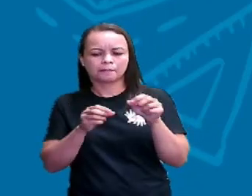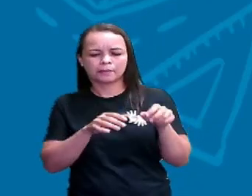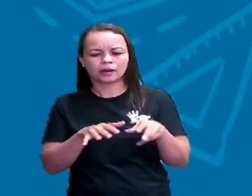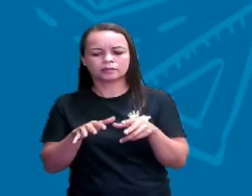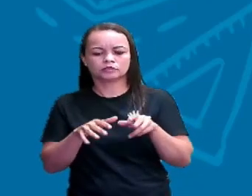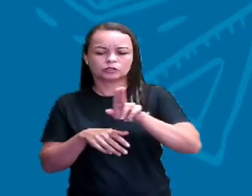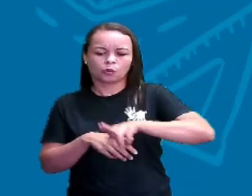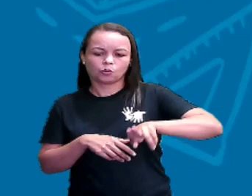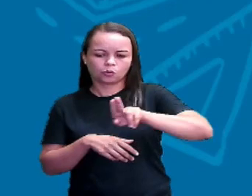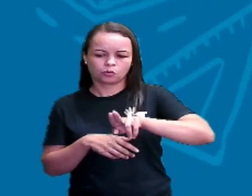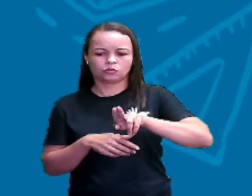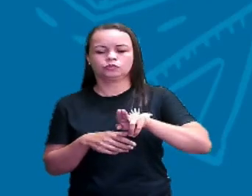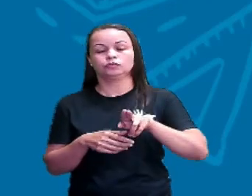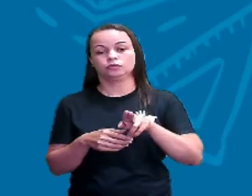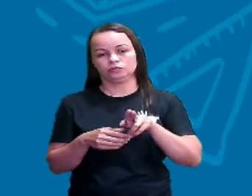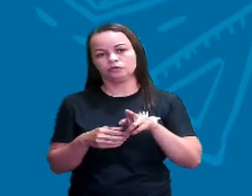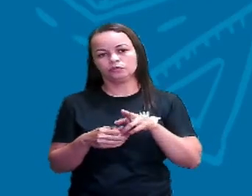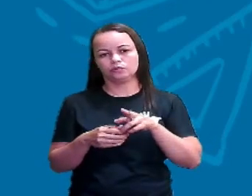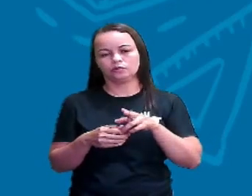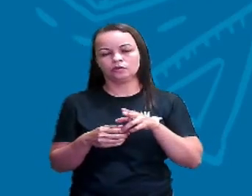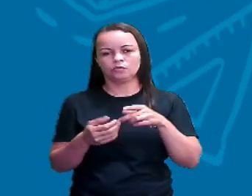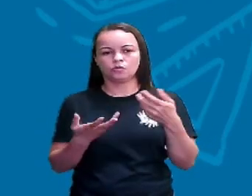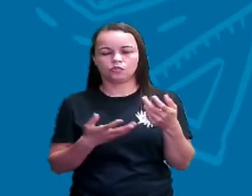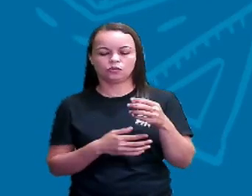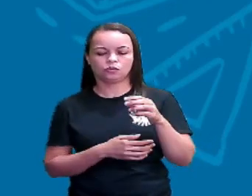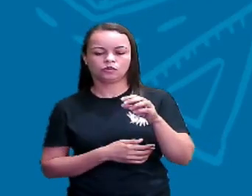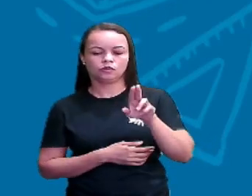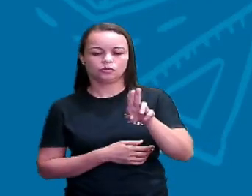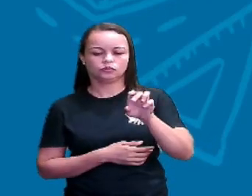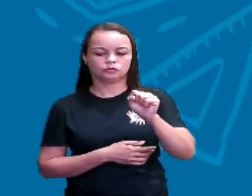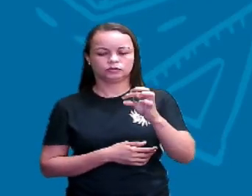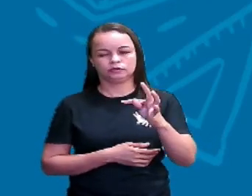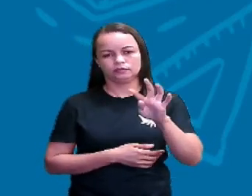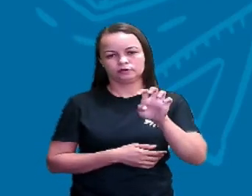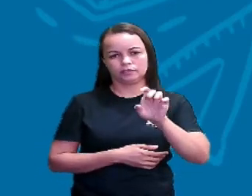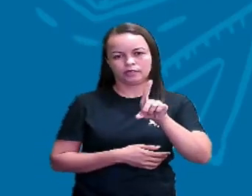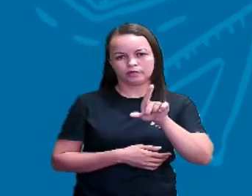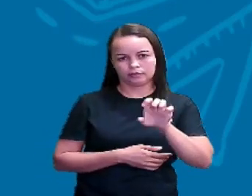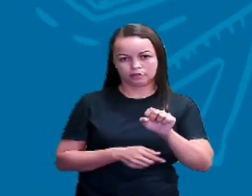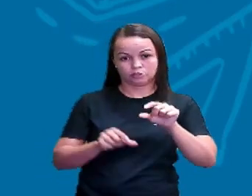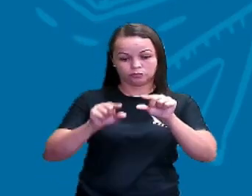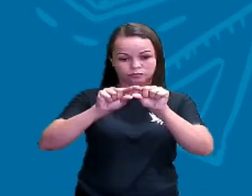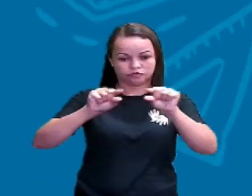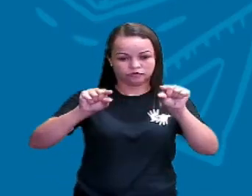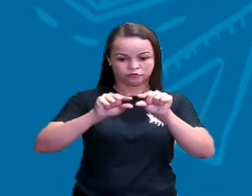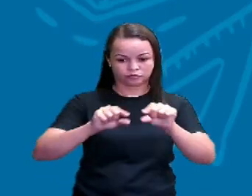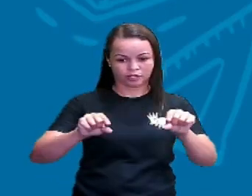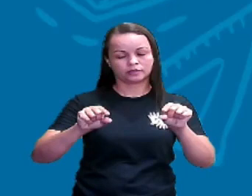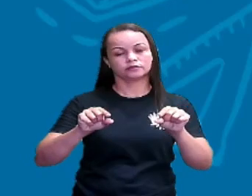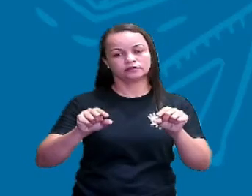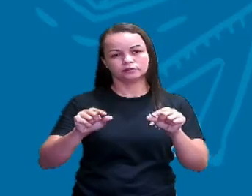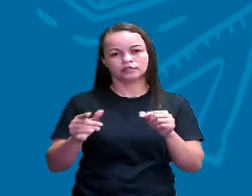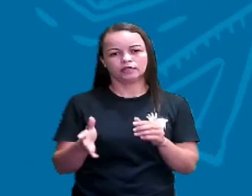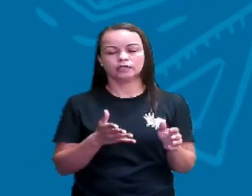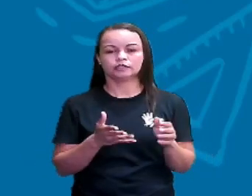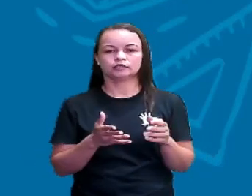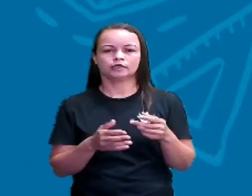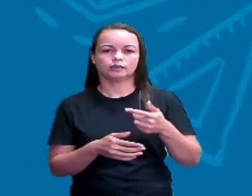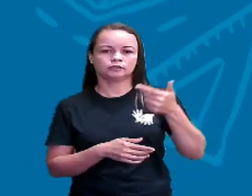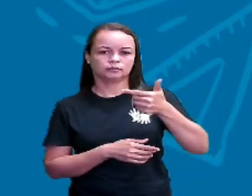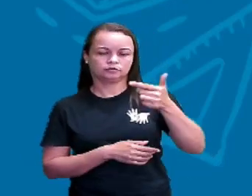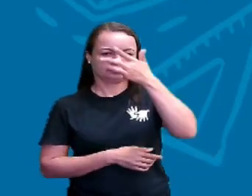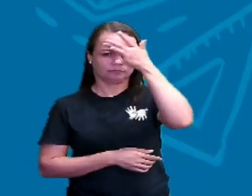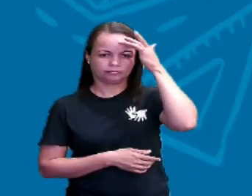eu uso usted no lugar do vosotros, que seria a nossa segunda pessoa do plural,